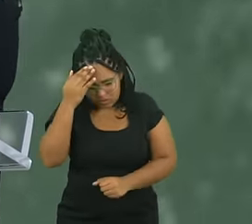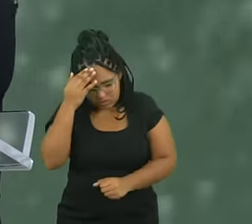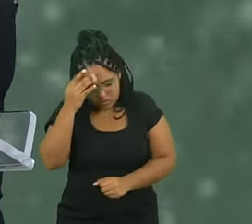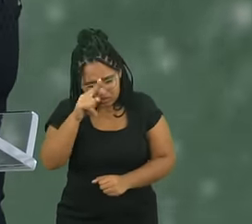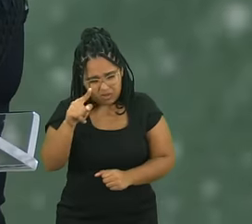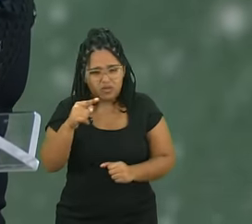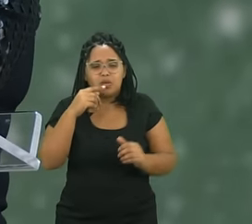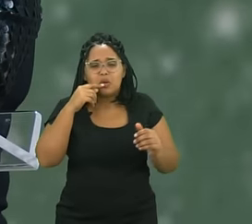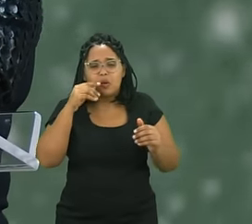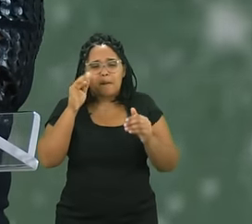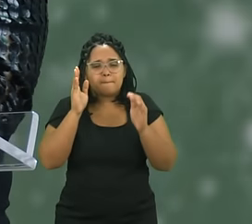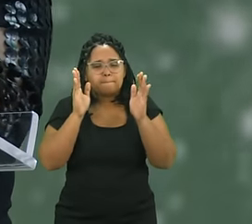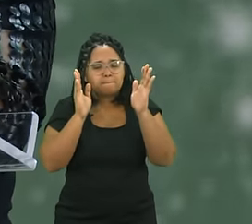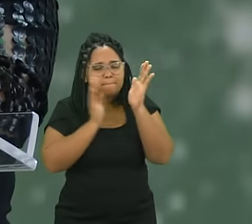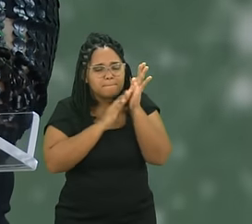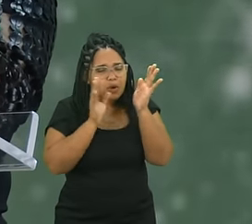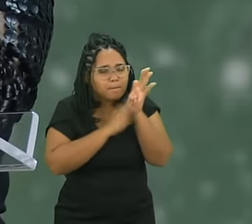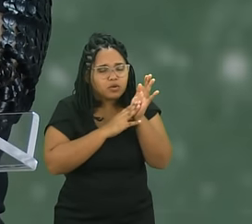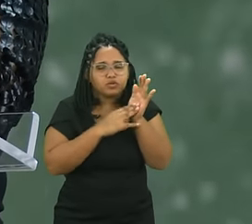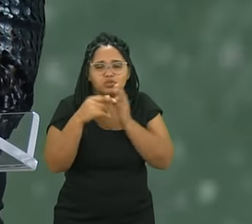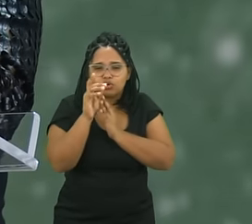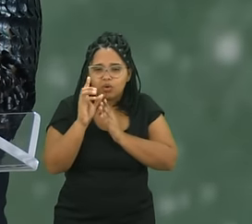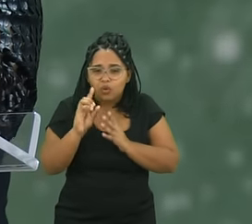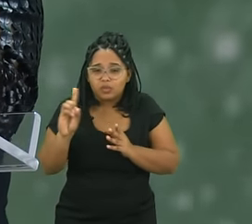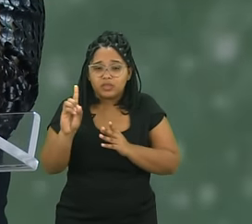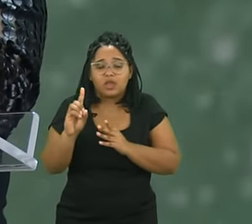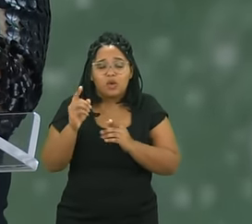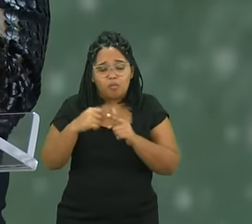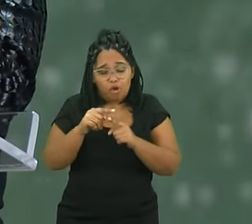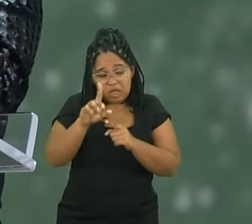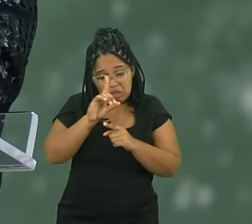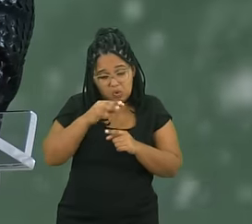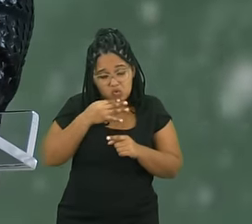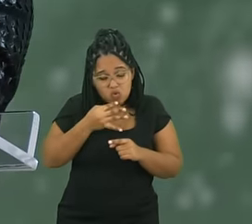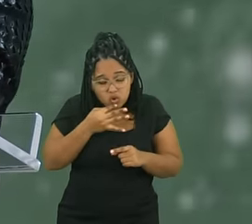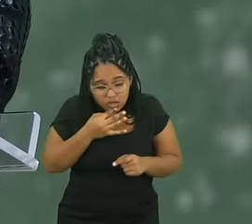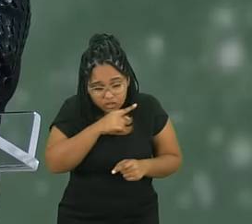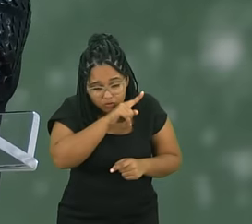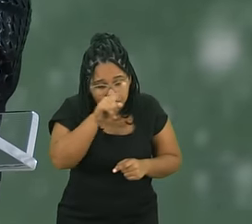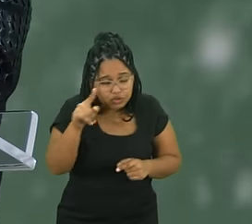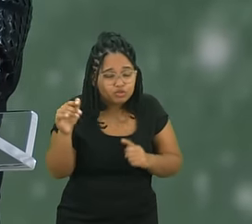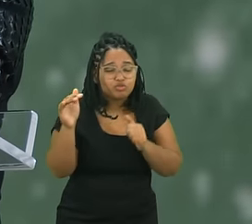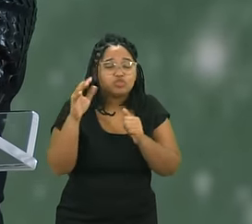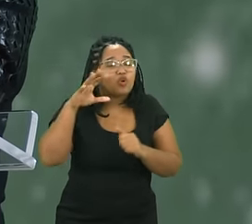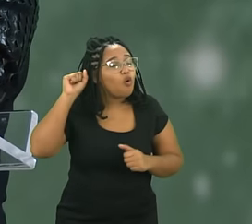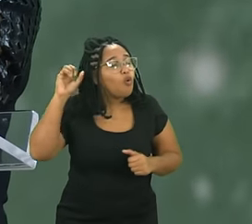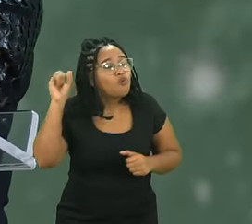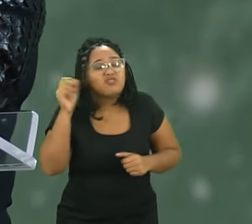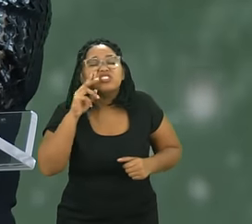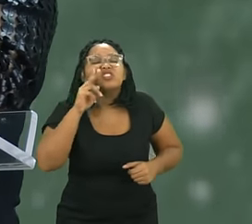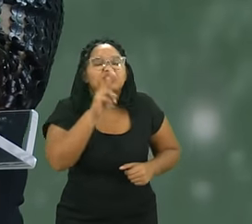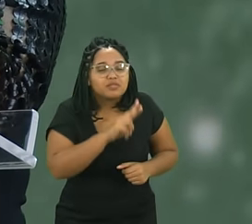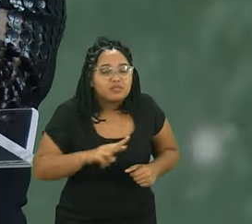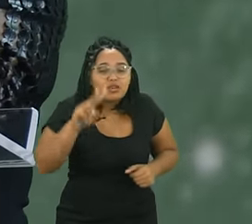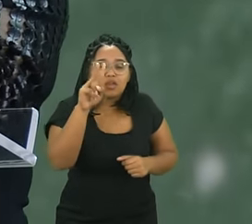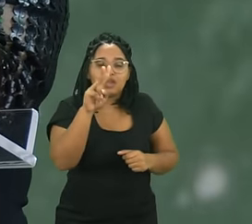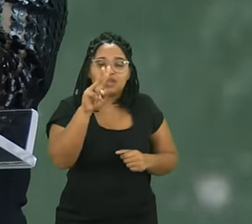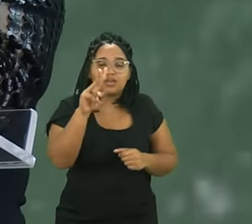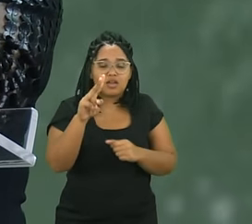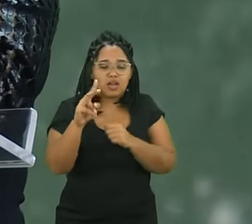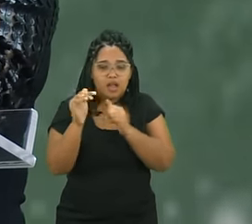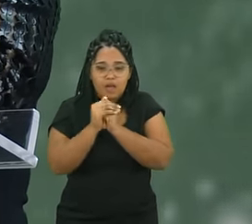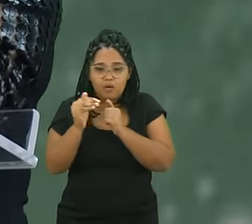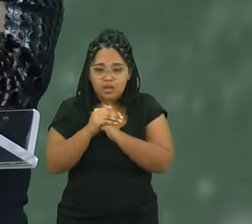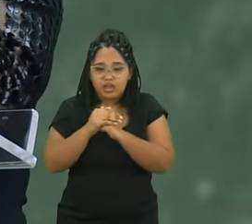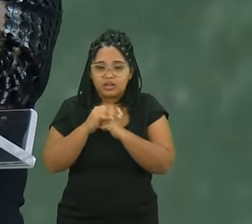mesmo você anônimo, mas o Senhor conhece vocês e ouviu a oração de cada um de vocês. E ali começamos uma oração